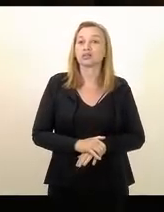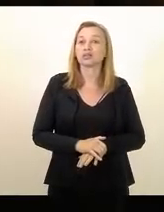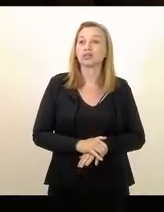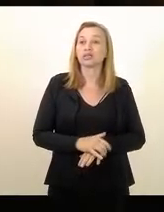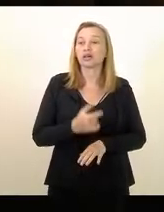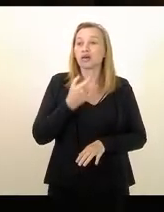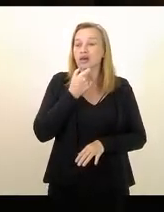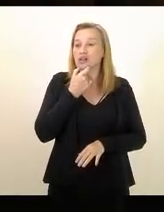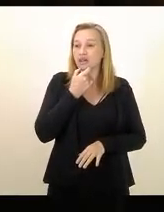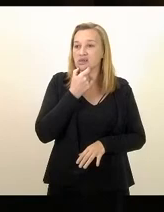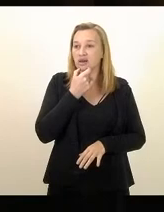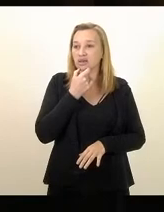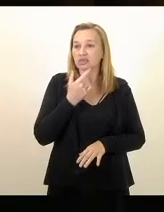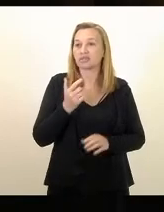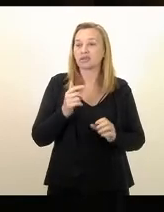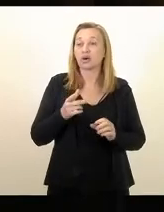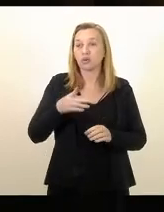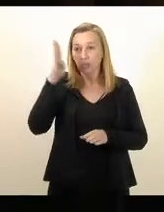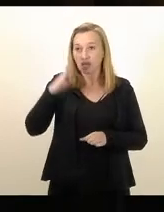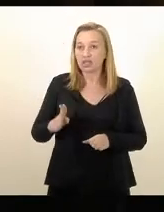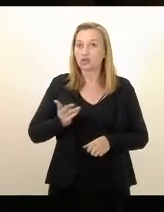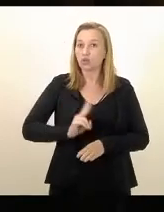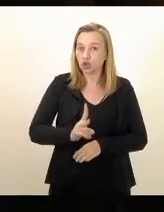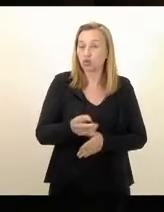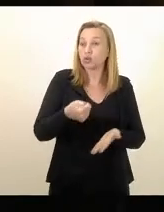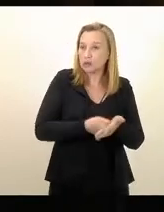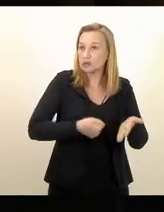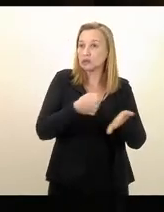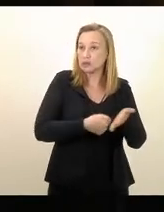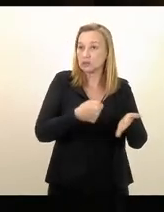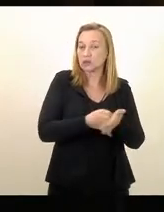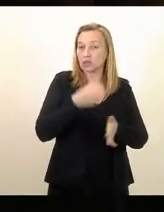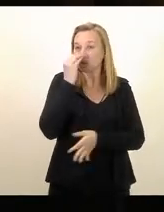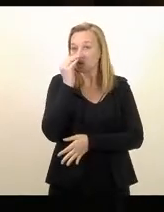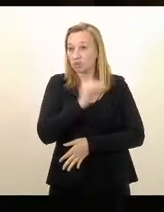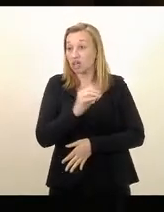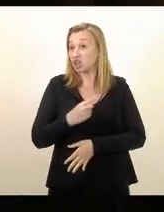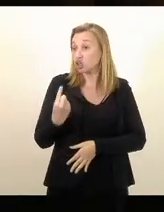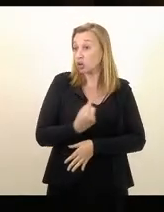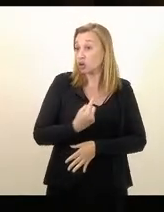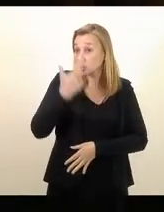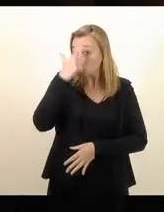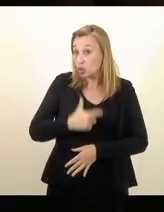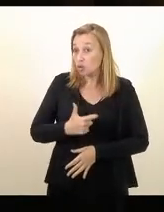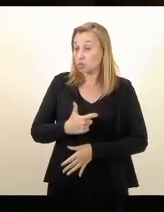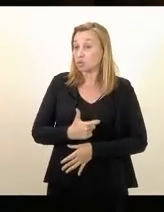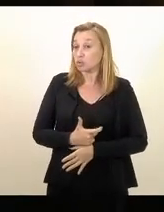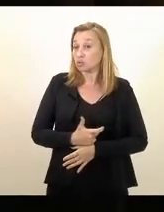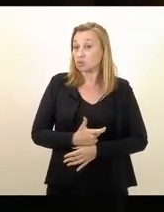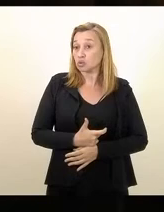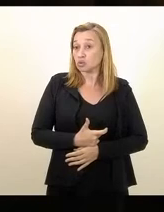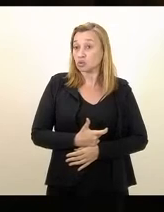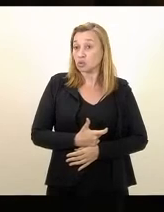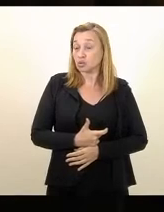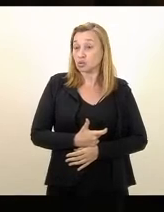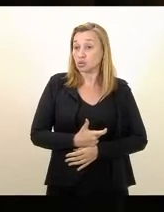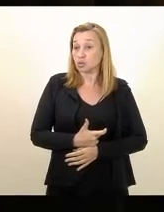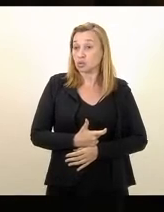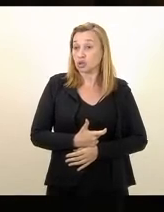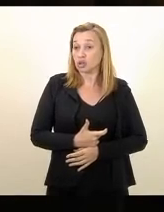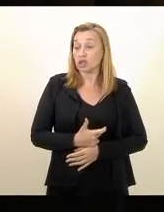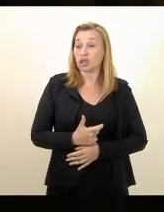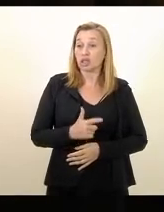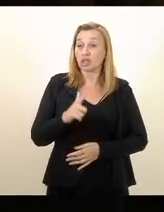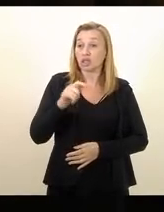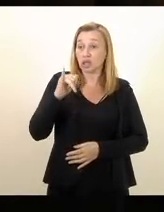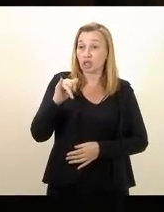estrangeira o Brasil continua insistindo em ignorar que nós somos uma ilha de lusofonia